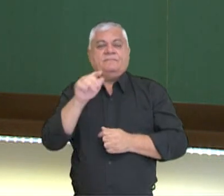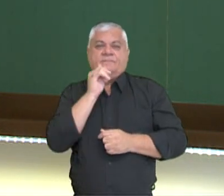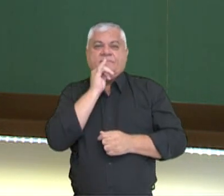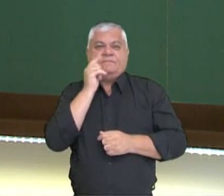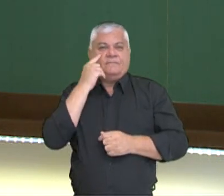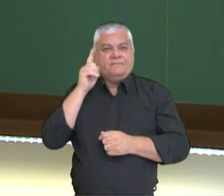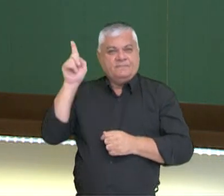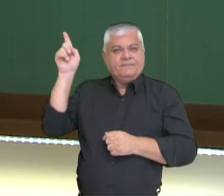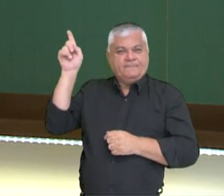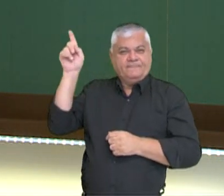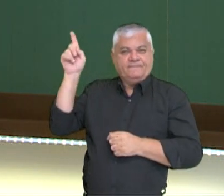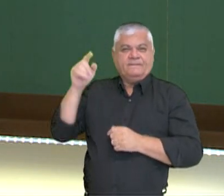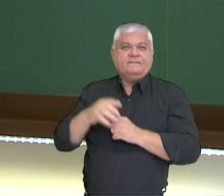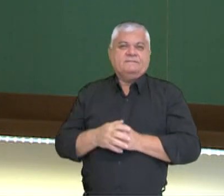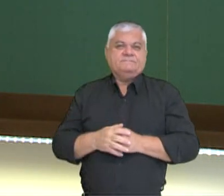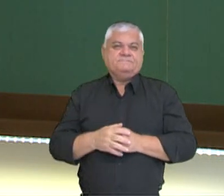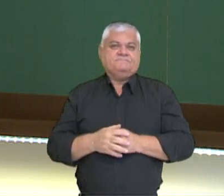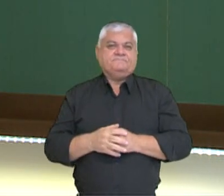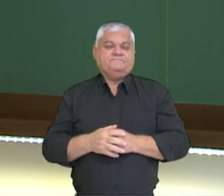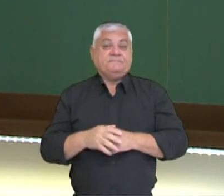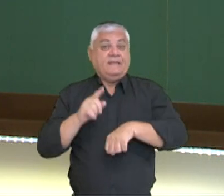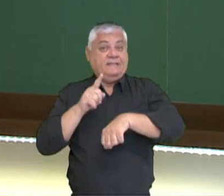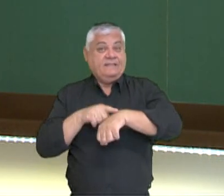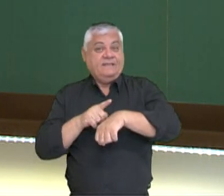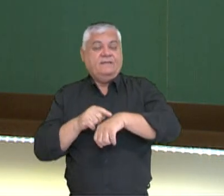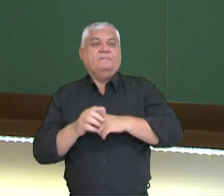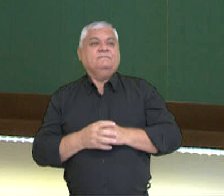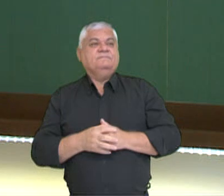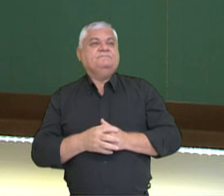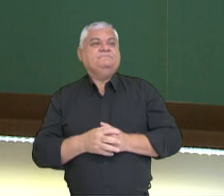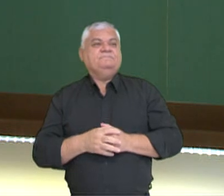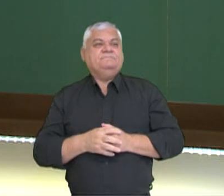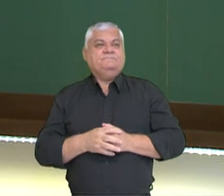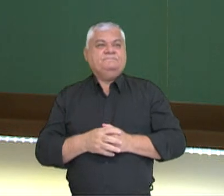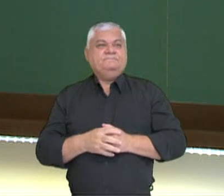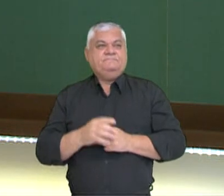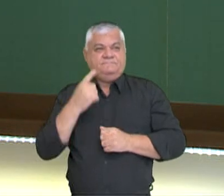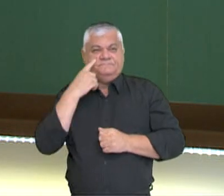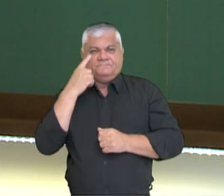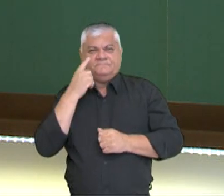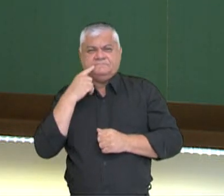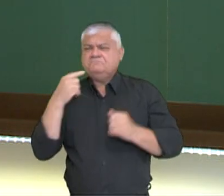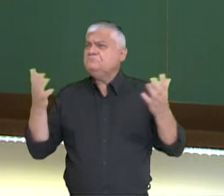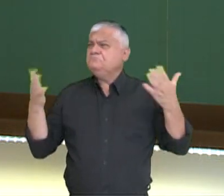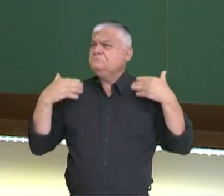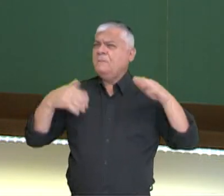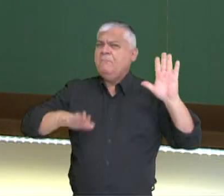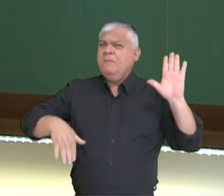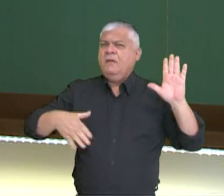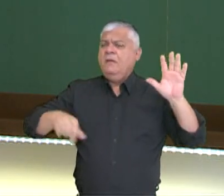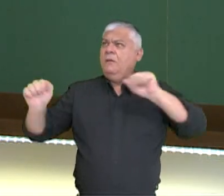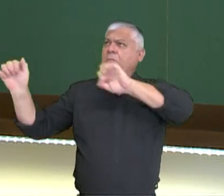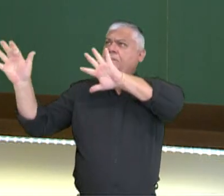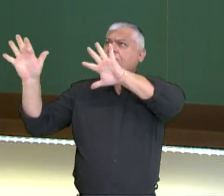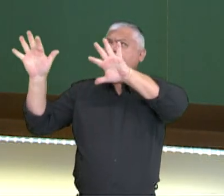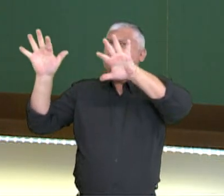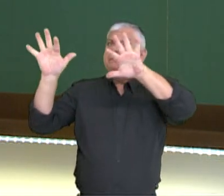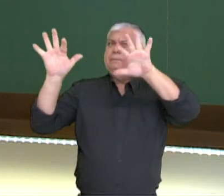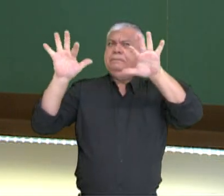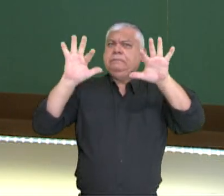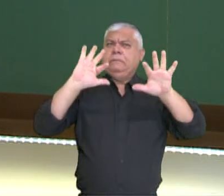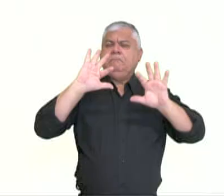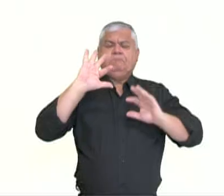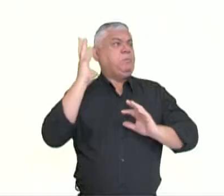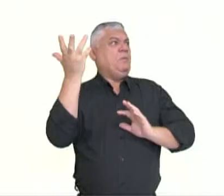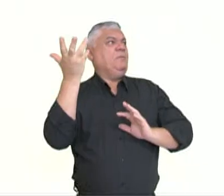da característica de tempo atmosférico meteorológico, certo? Então a imagem ali do mesmo lugar, mas com duas